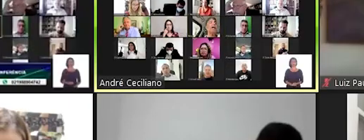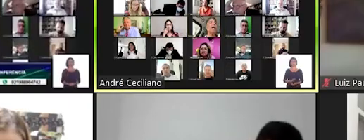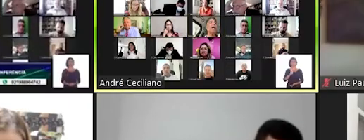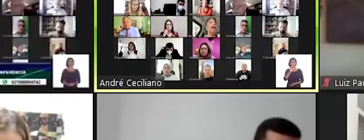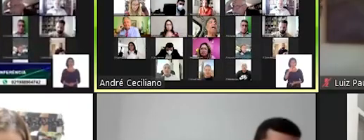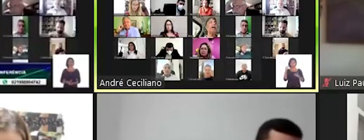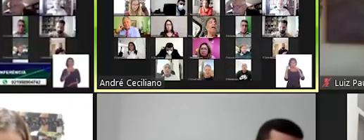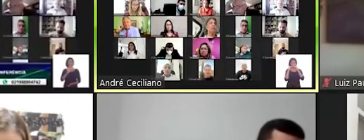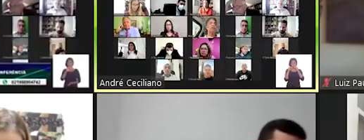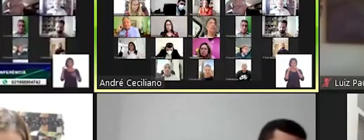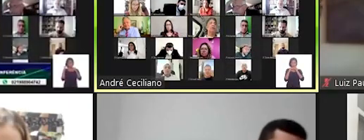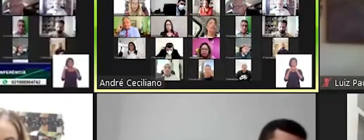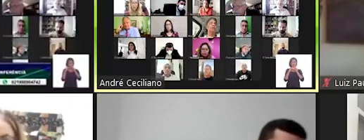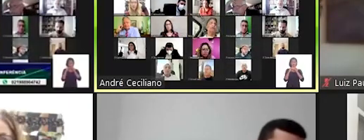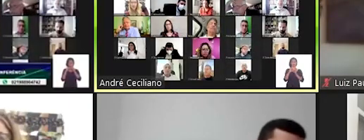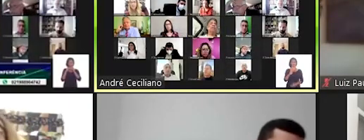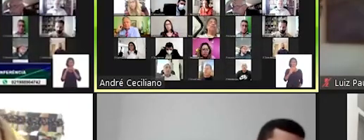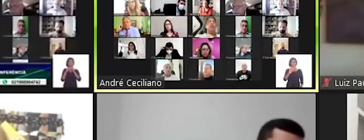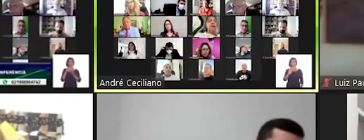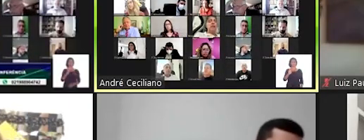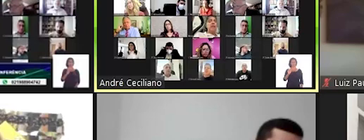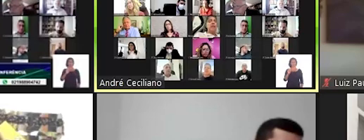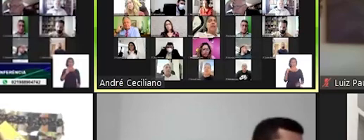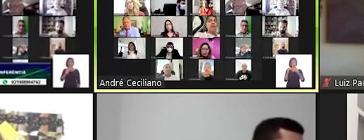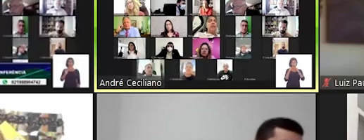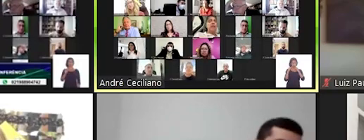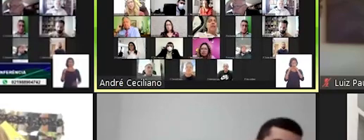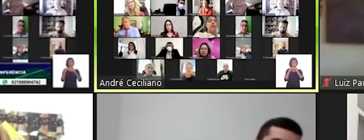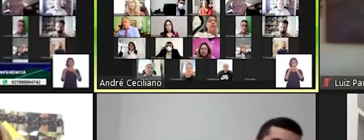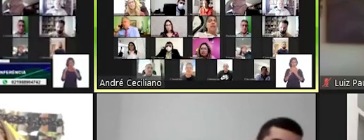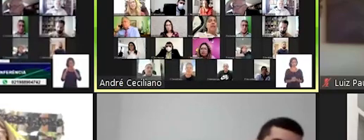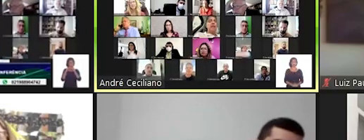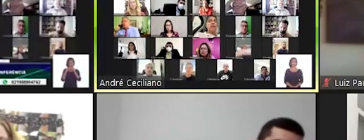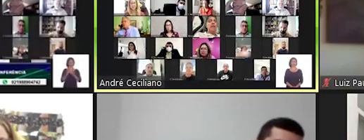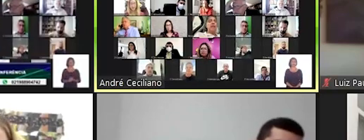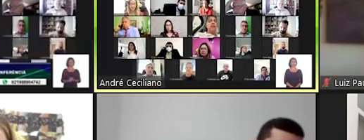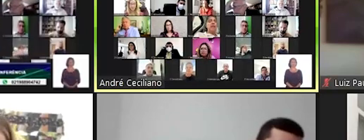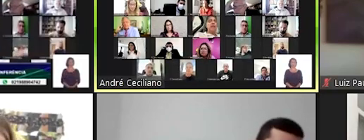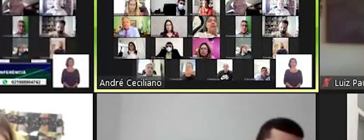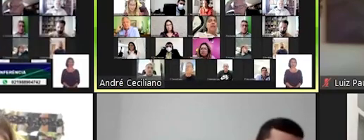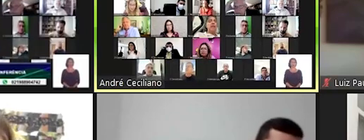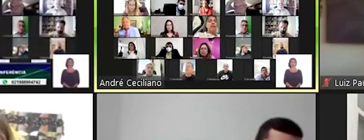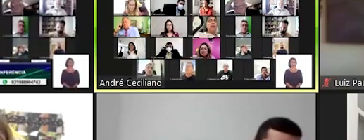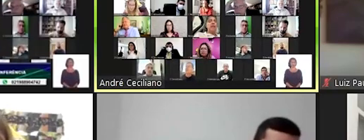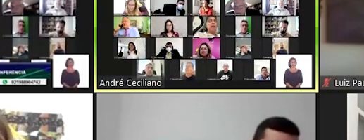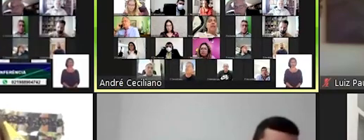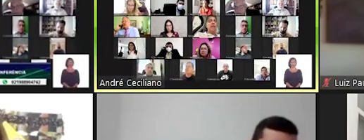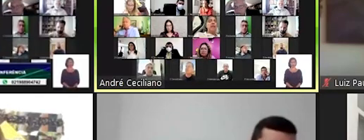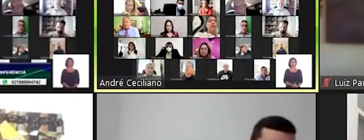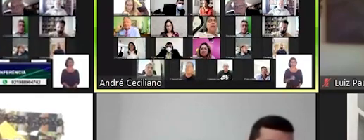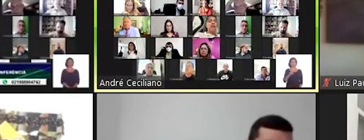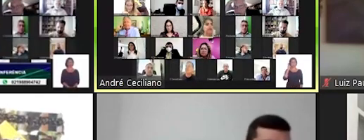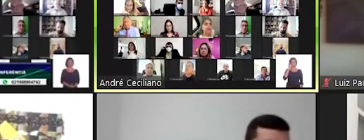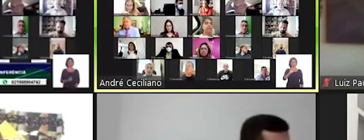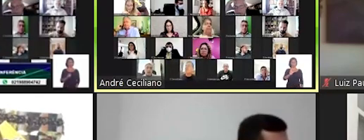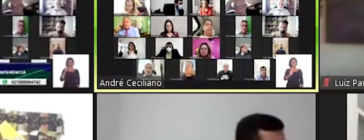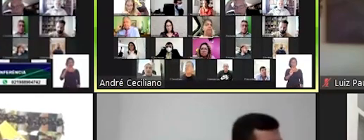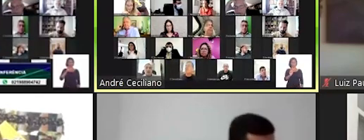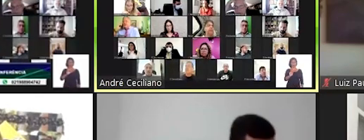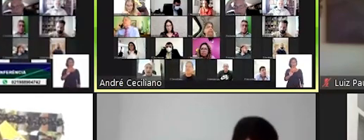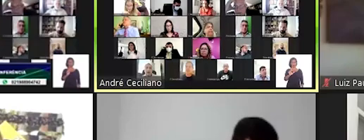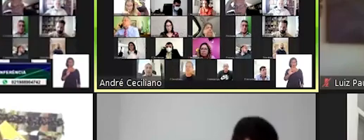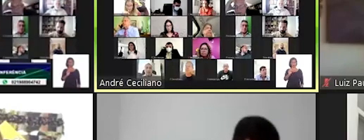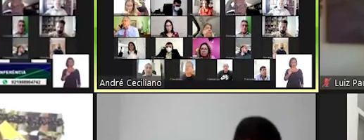é a primeira sessão extraordinária desta quarta-feira iniciou com as eleições do corregedor parlamentar e do corregedor